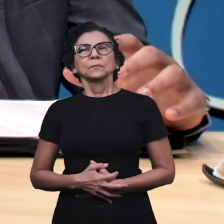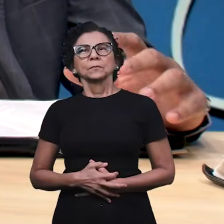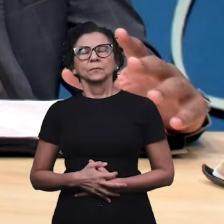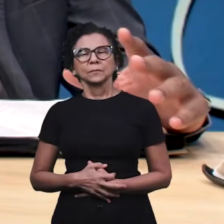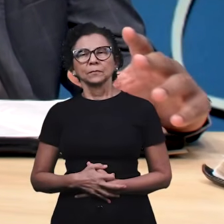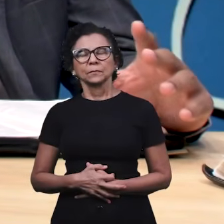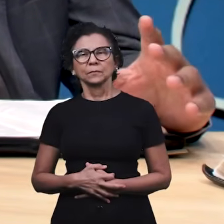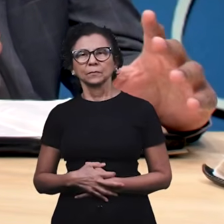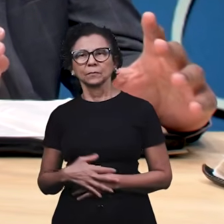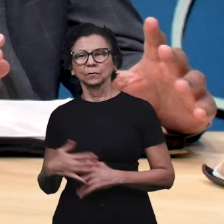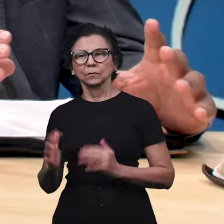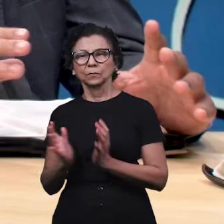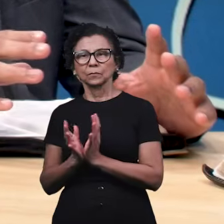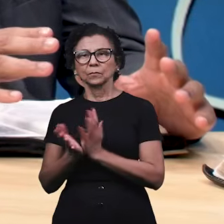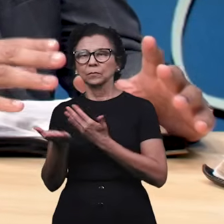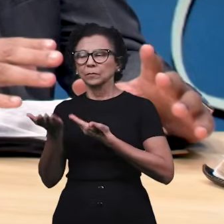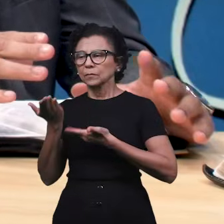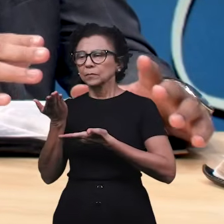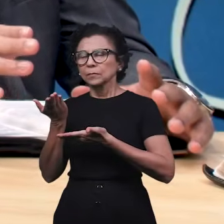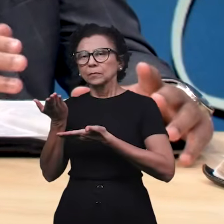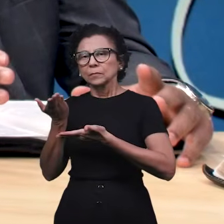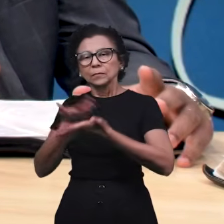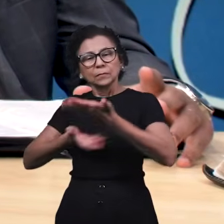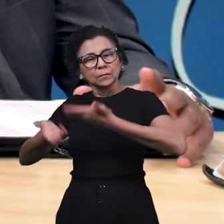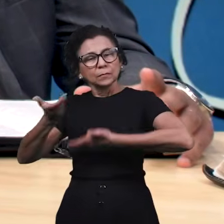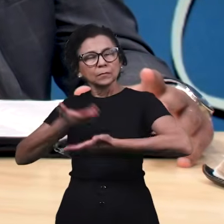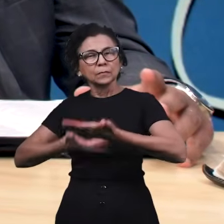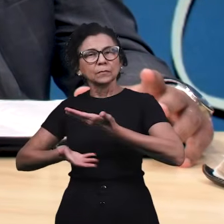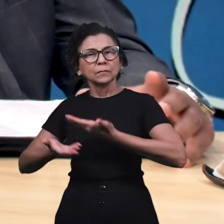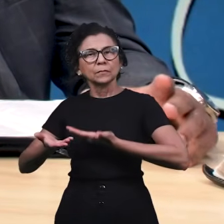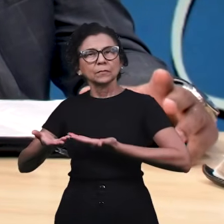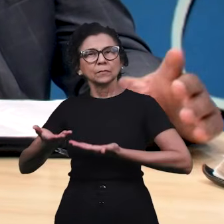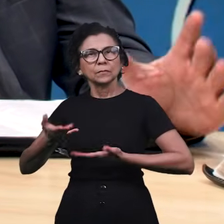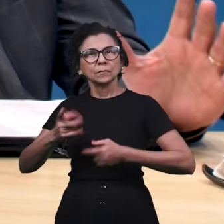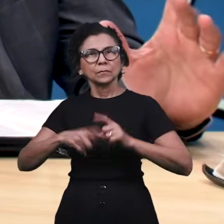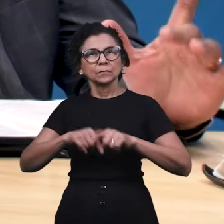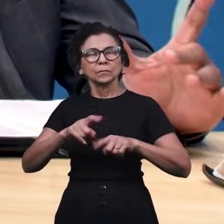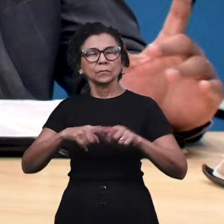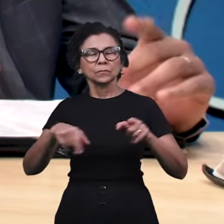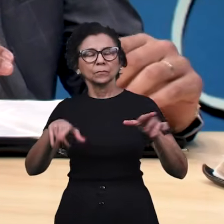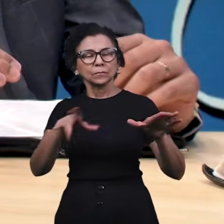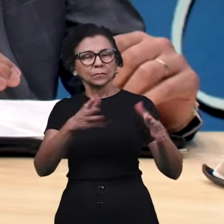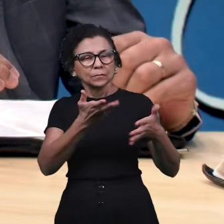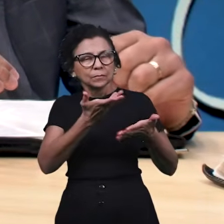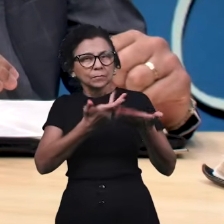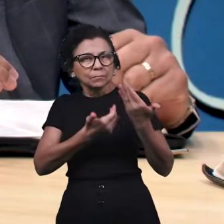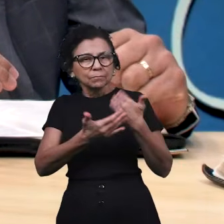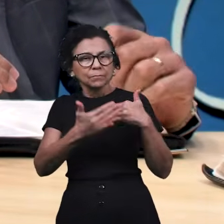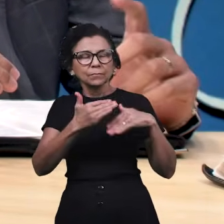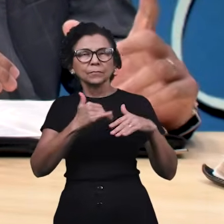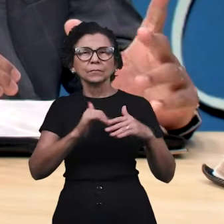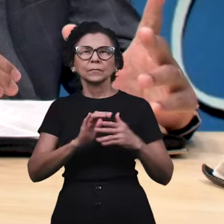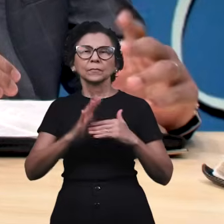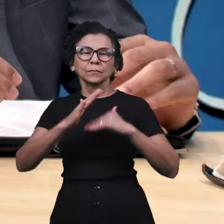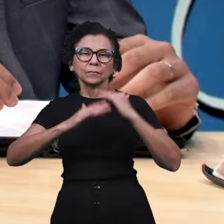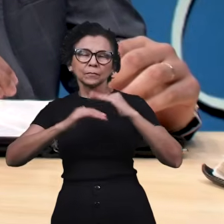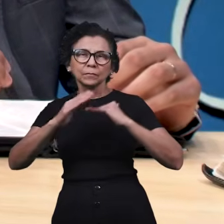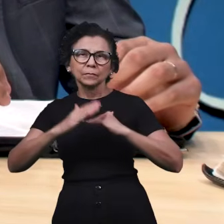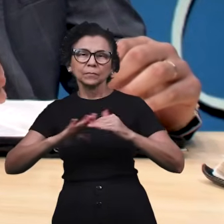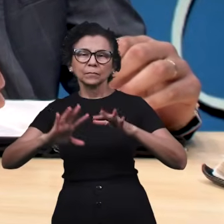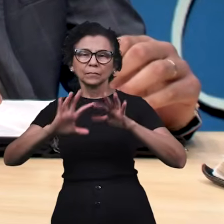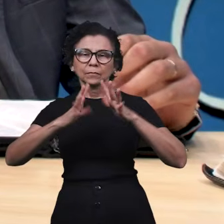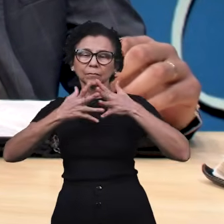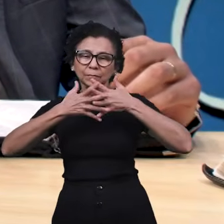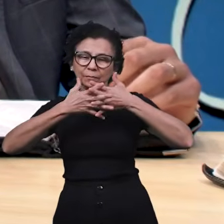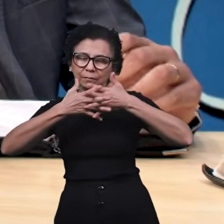irmãos entre si, para que os instrumentos possam ser harmônicos entre si. E dentro dessa questão de